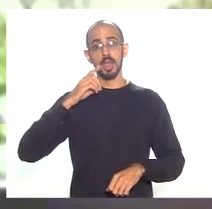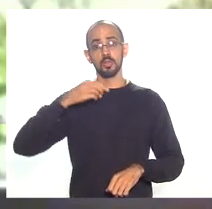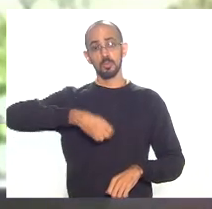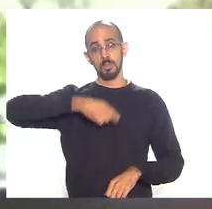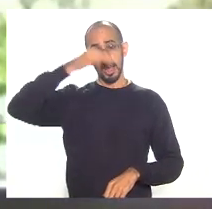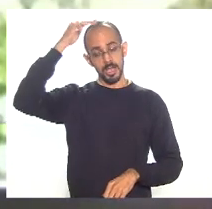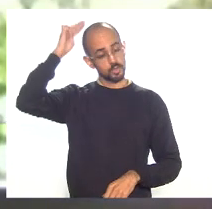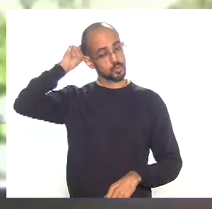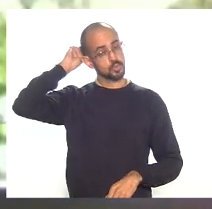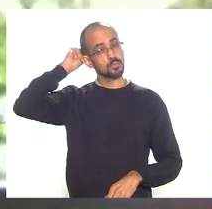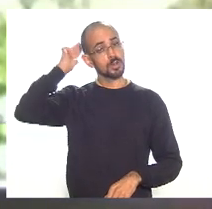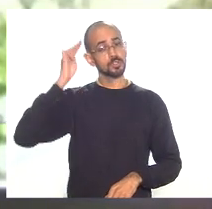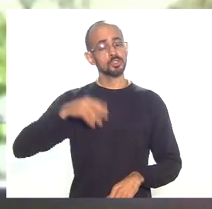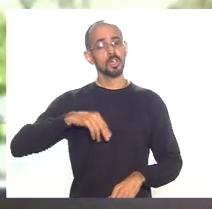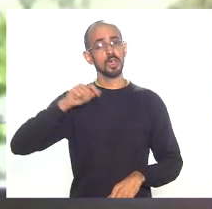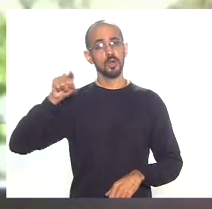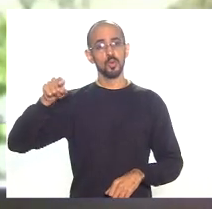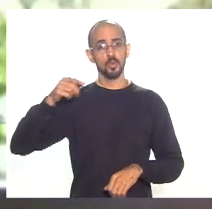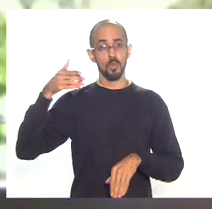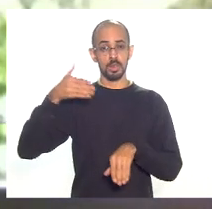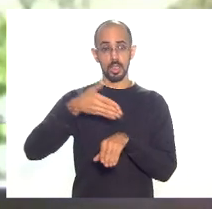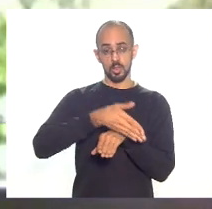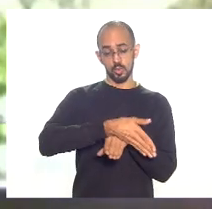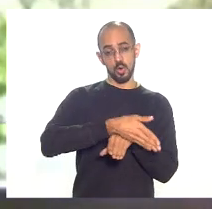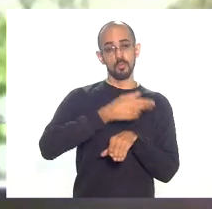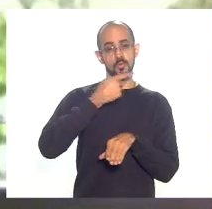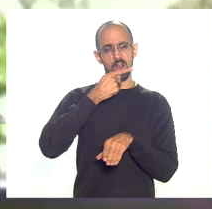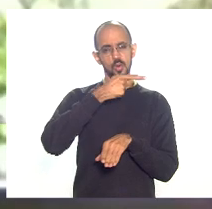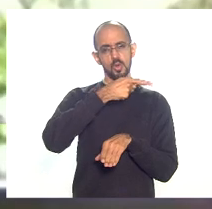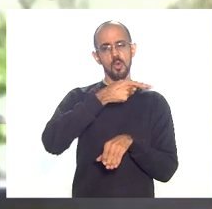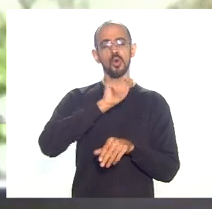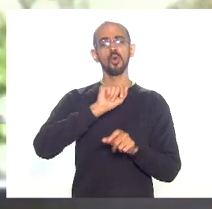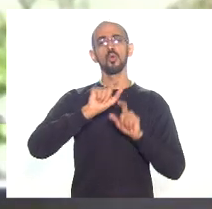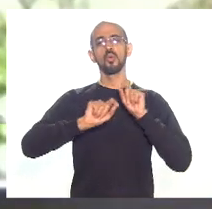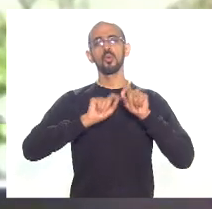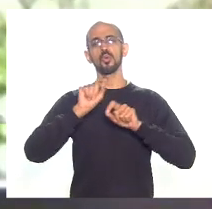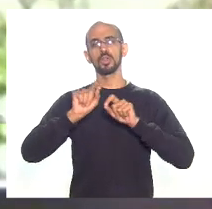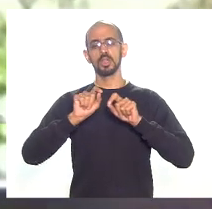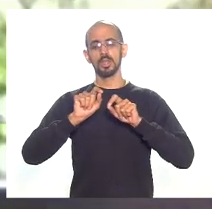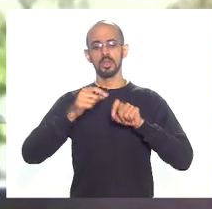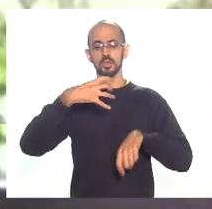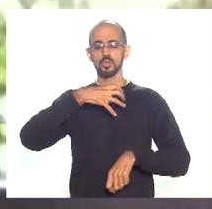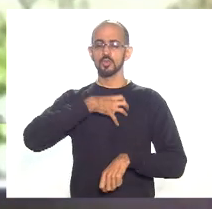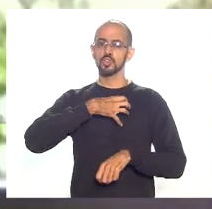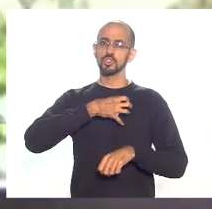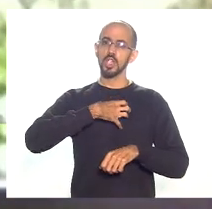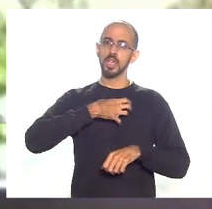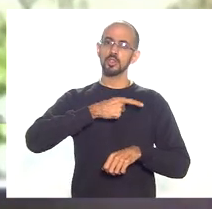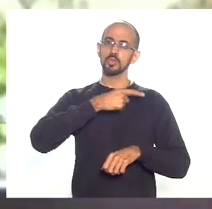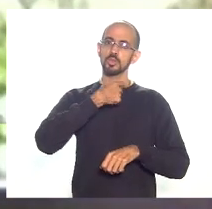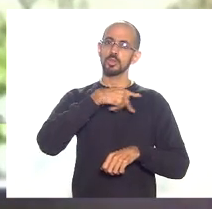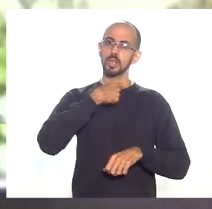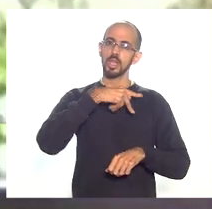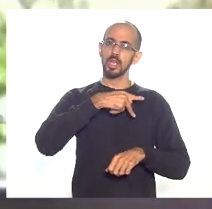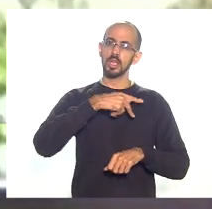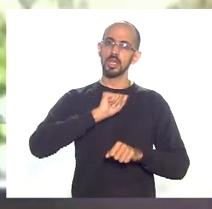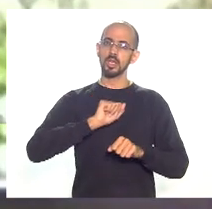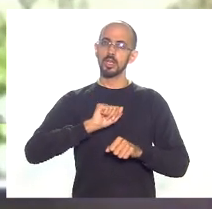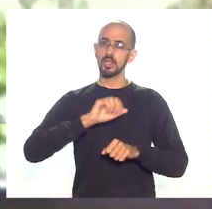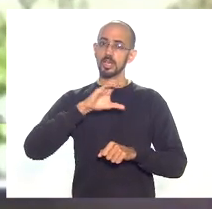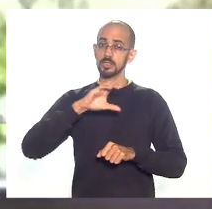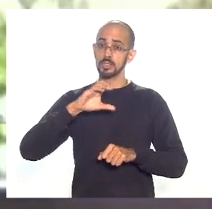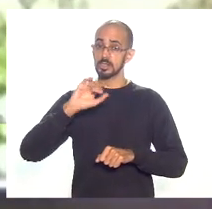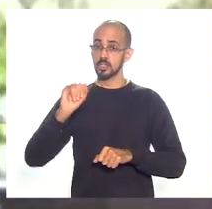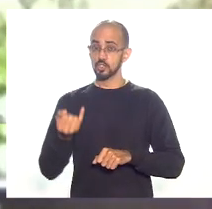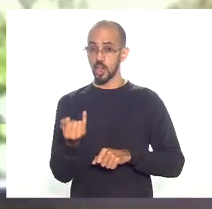Pacheco na sua intervenção ele disse a forma como tinha pela comissão de constituição e